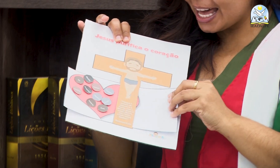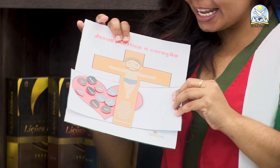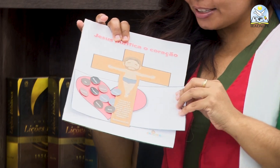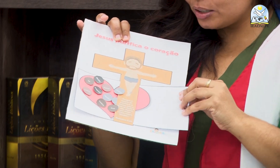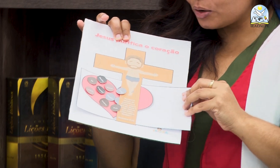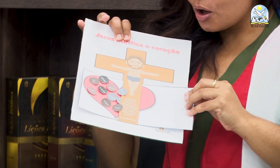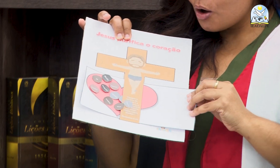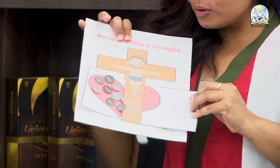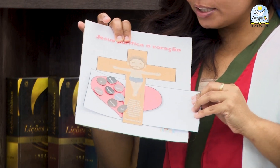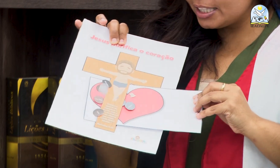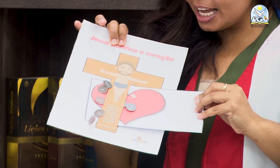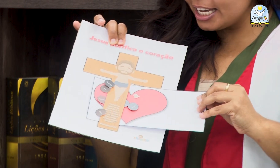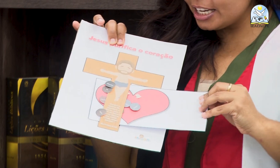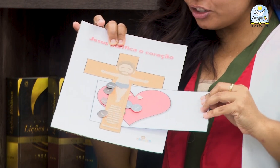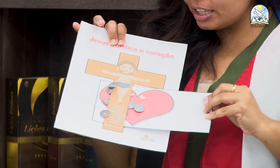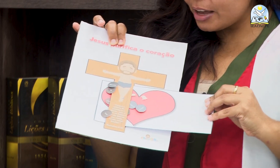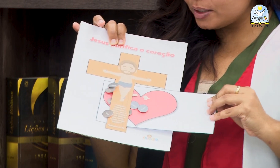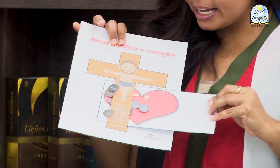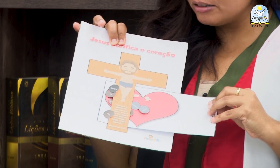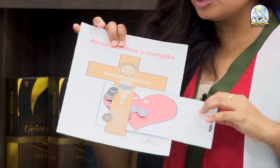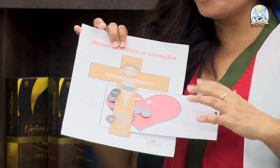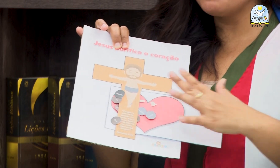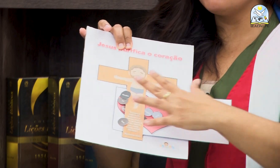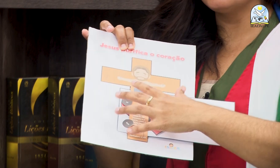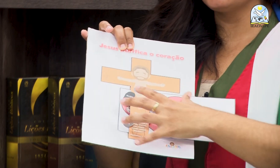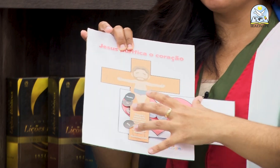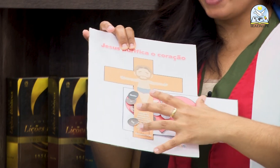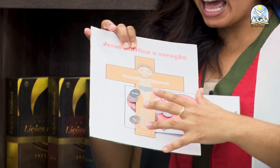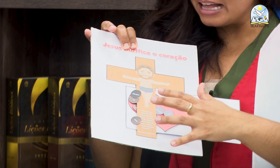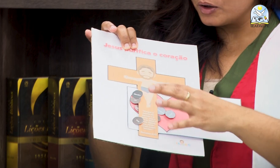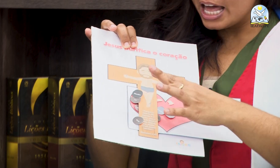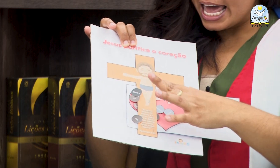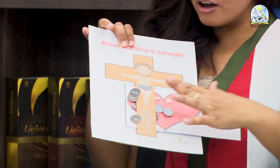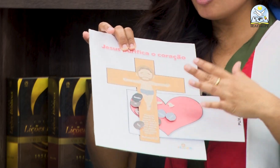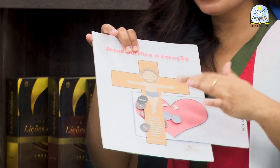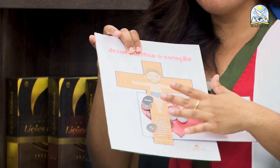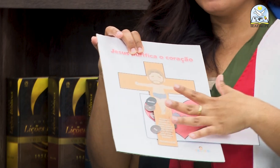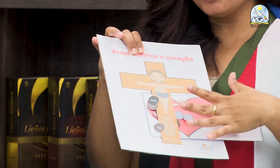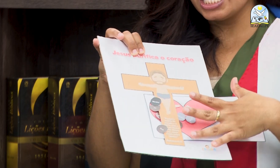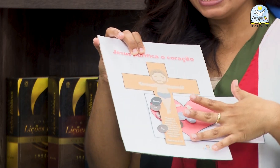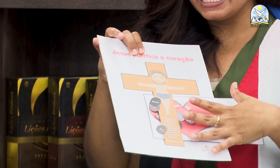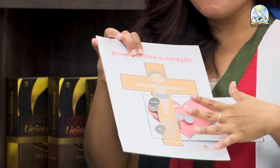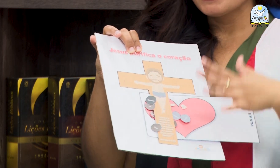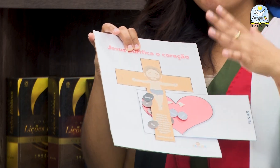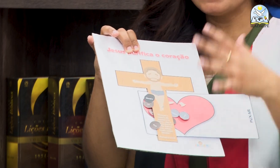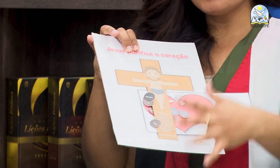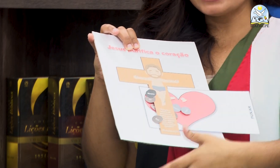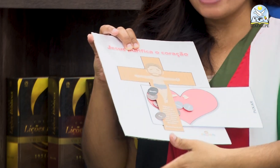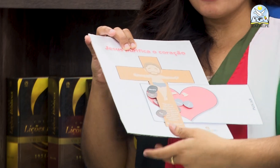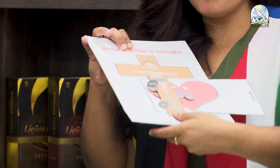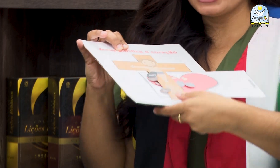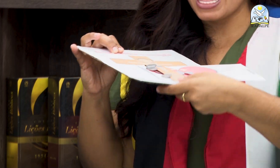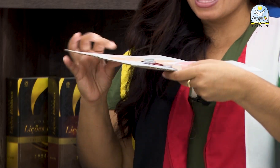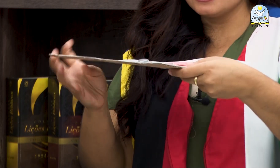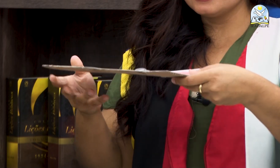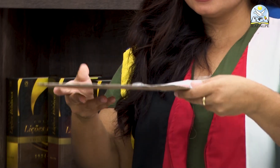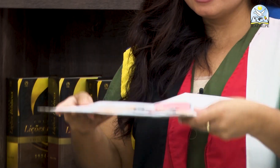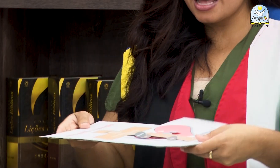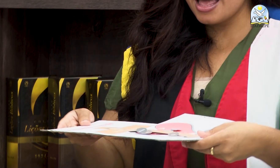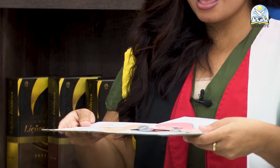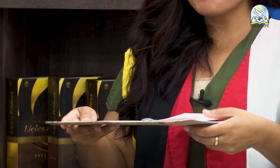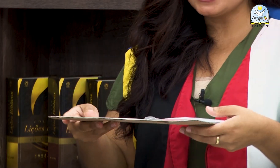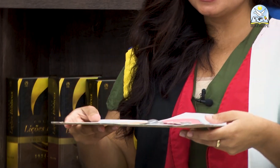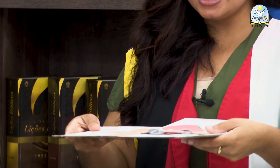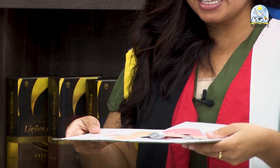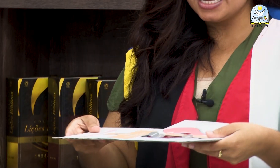Jesus Cristo, o sangue de Deus, ele nos purifica de todo pecado. Eu coloquei fitinha aqui, mas o certo é ficar